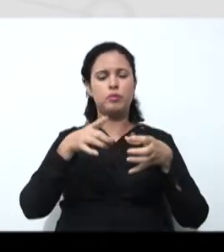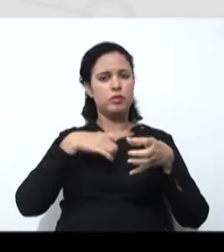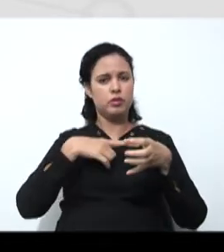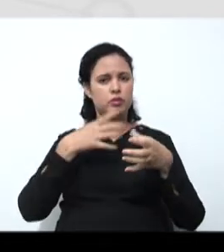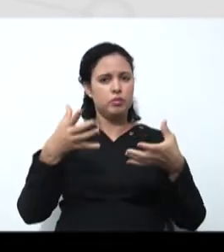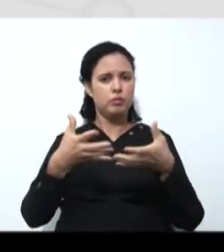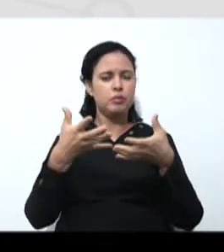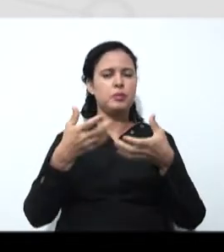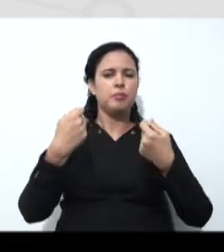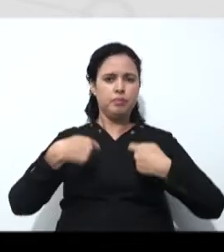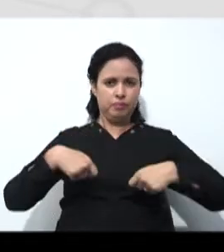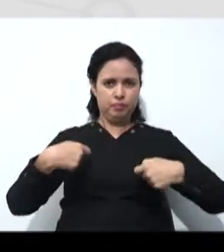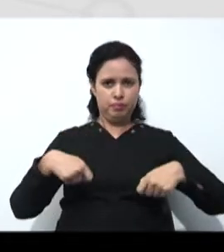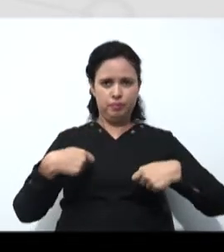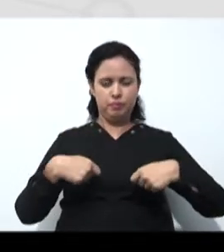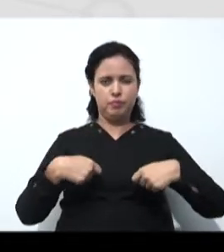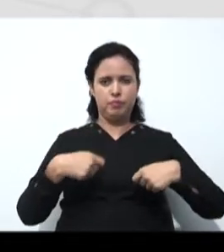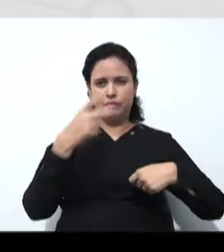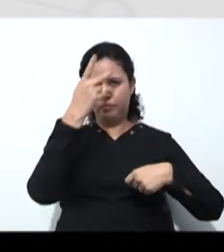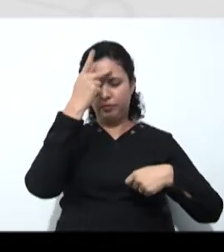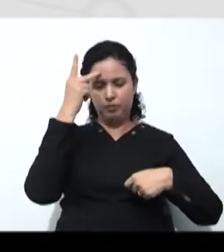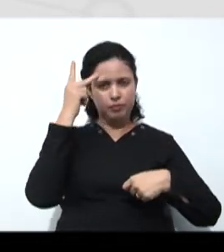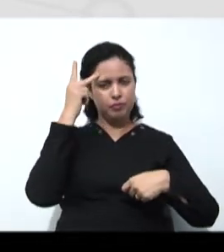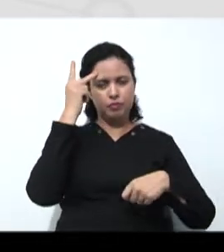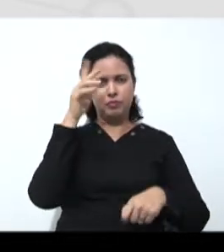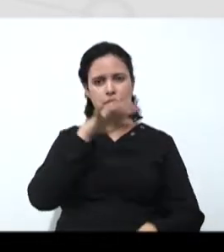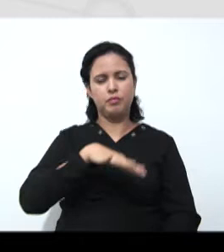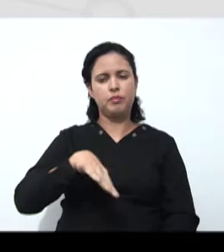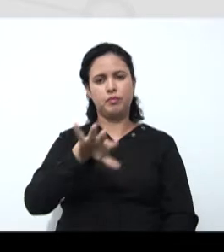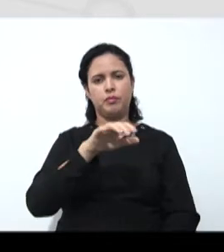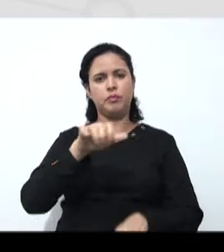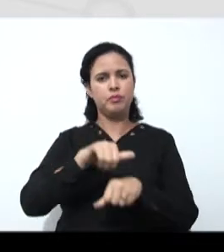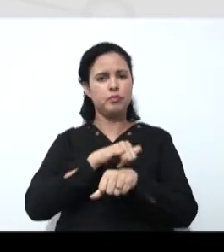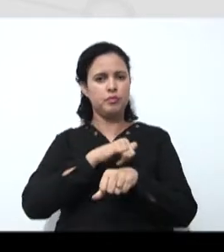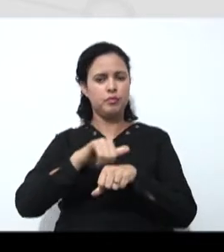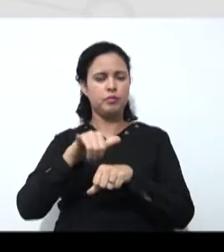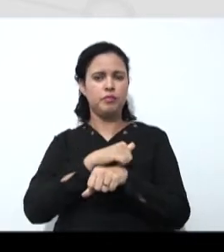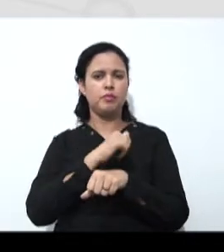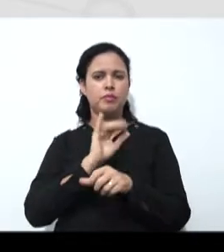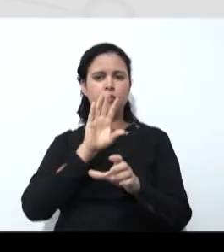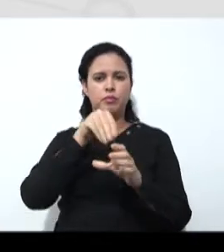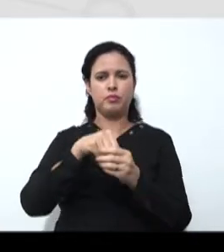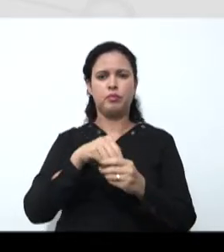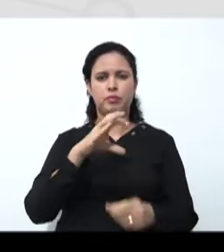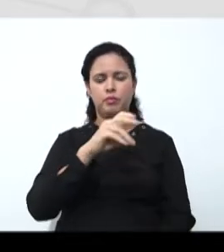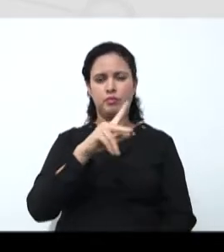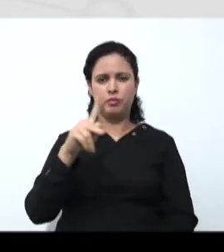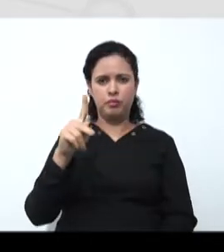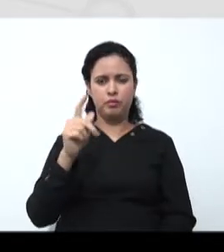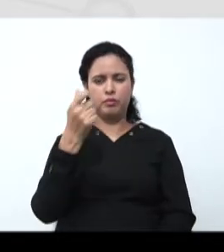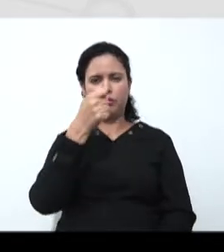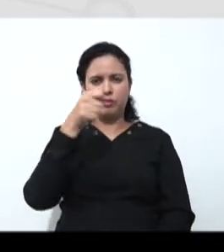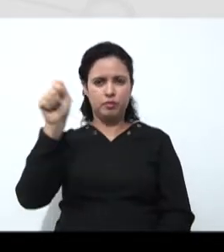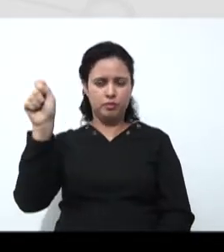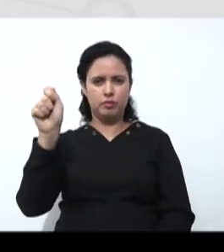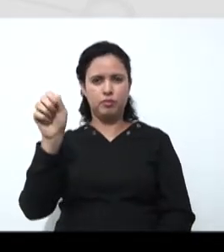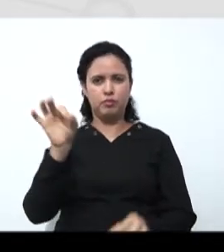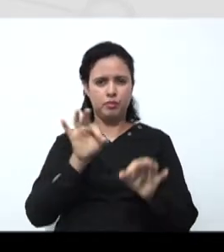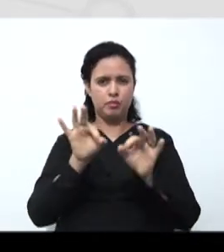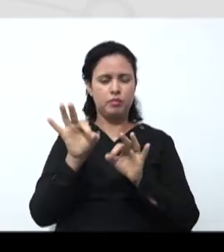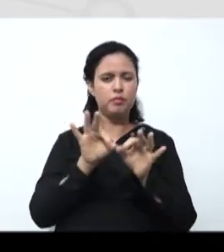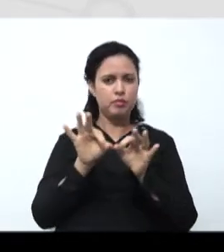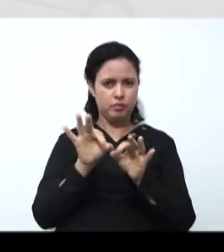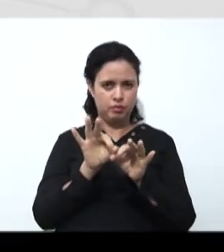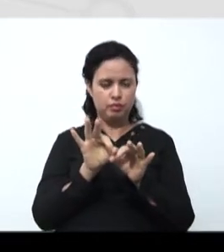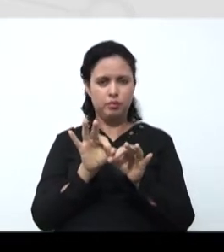influência necessária sobre a organização estratégica em cooperativas, associações, organizações comerciais.